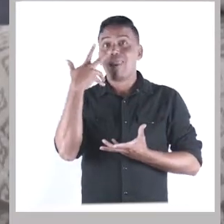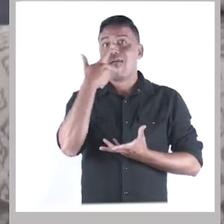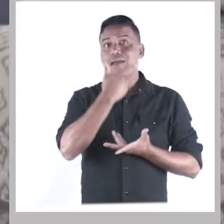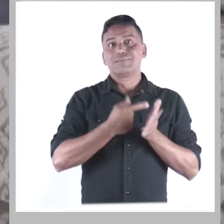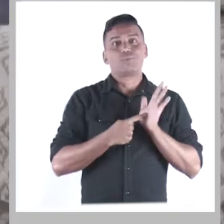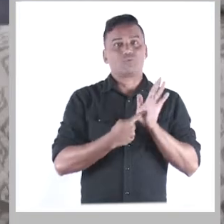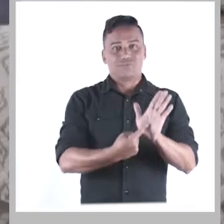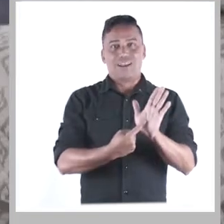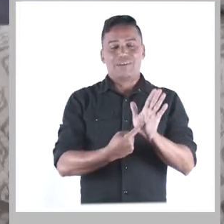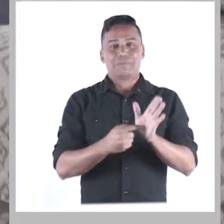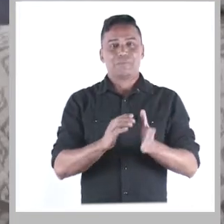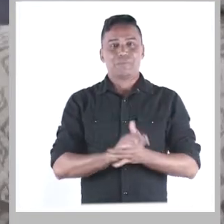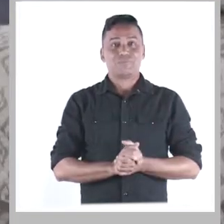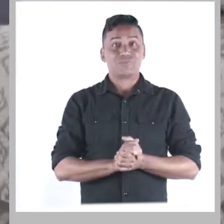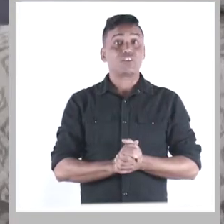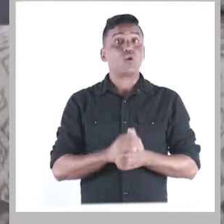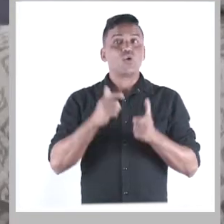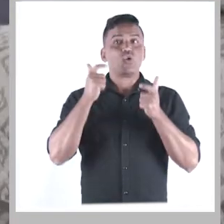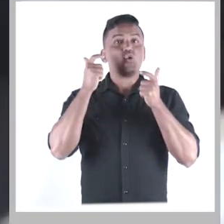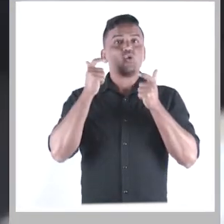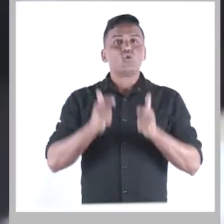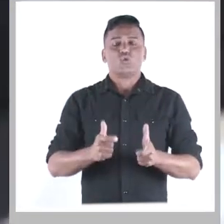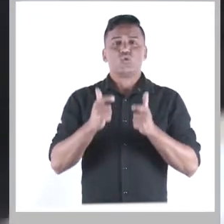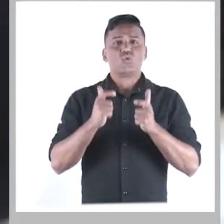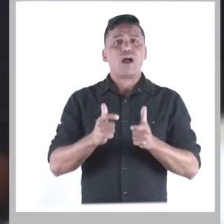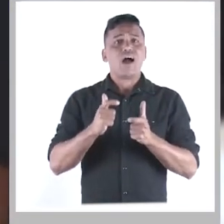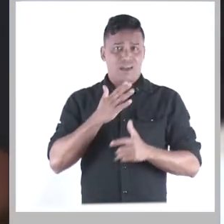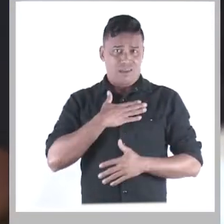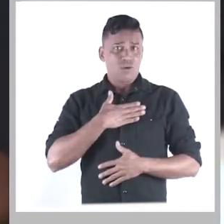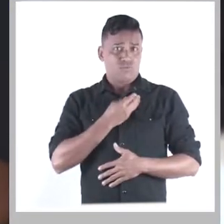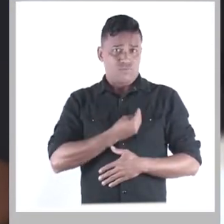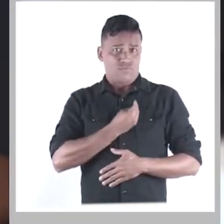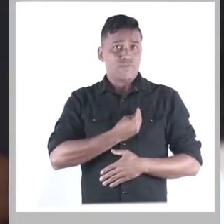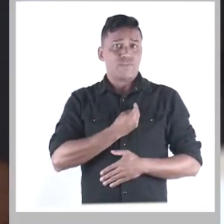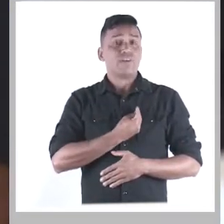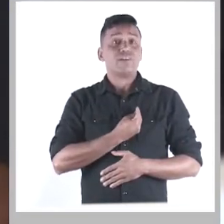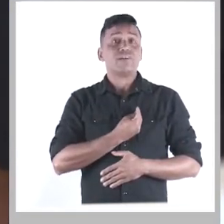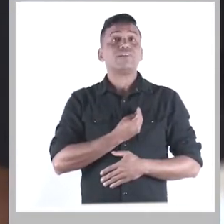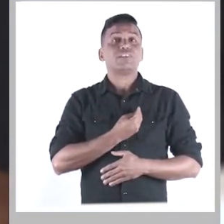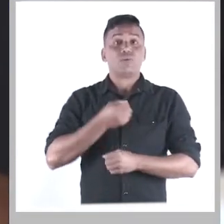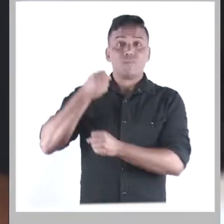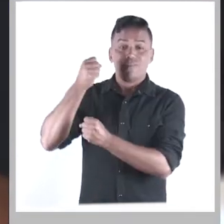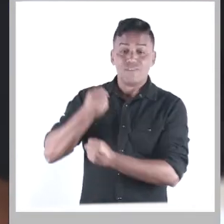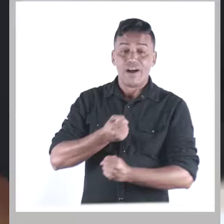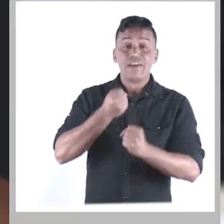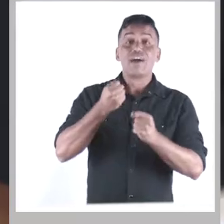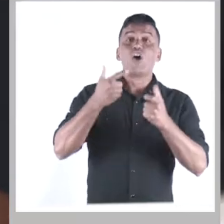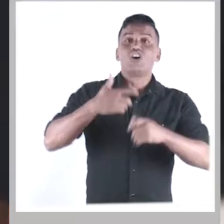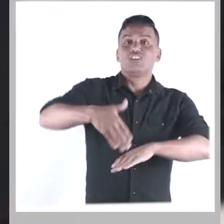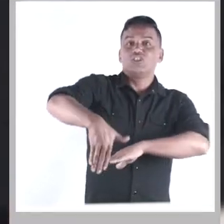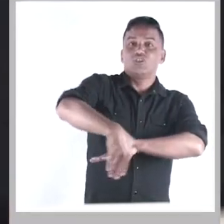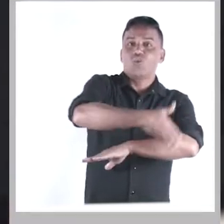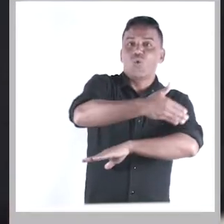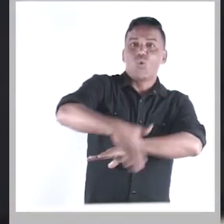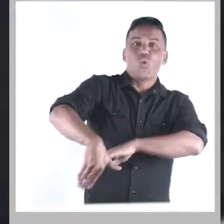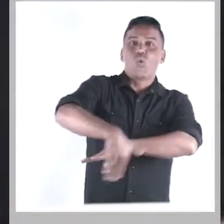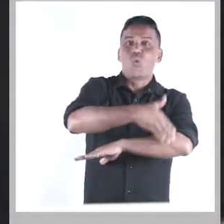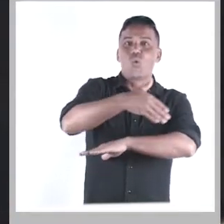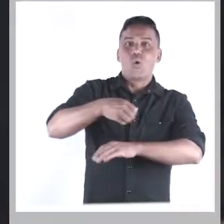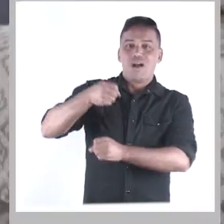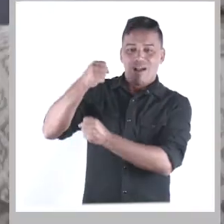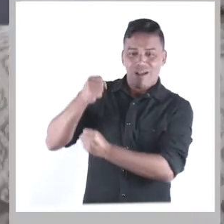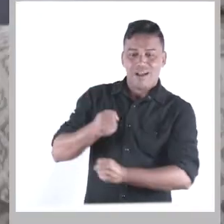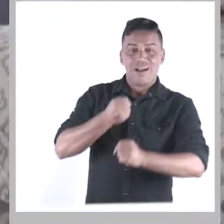uma fome de beleza ali, sabe? Eu venho de um lugar, né, que a gente varria até a